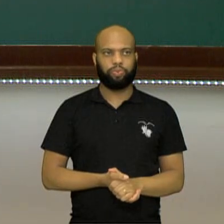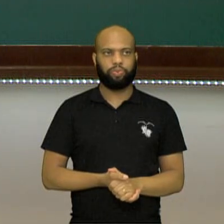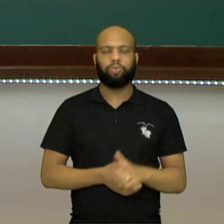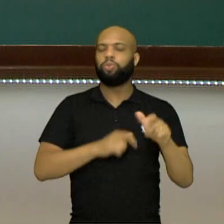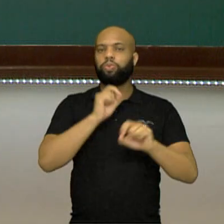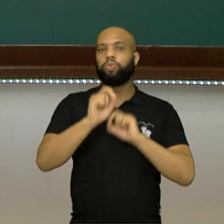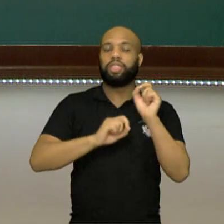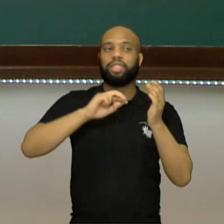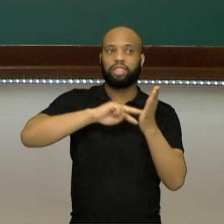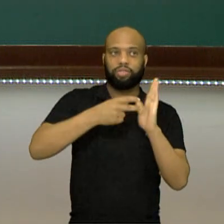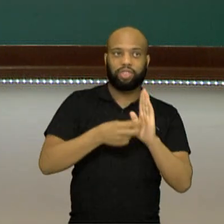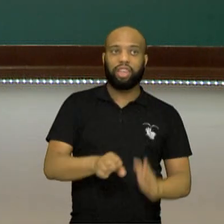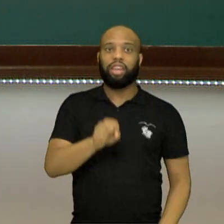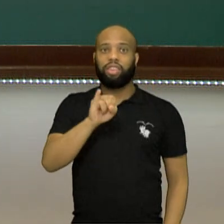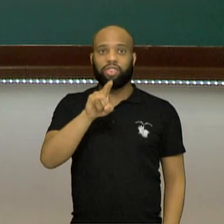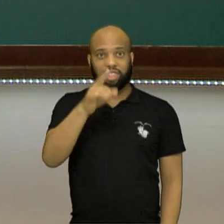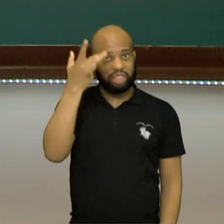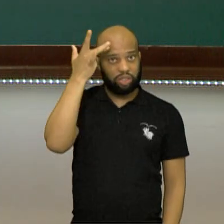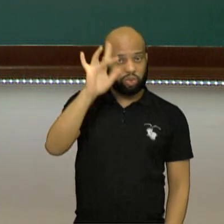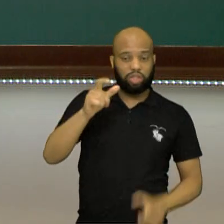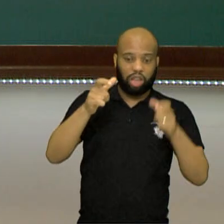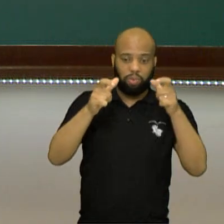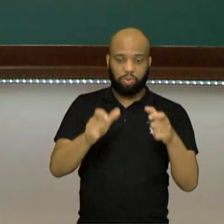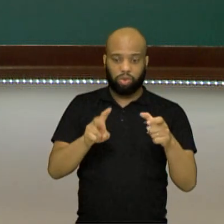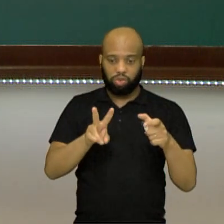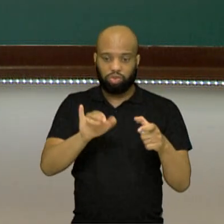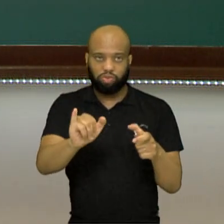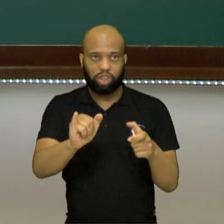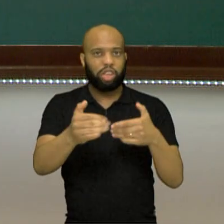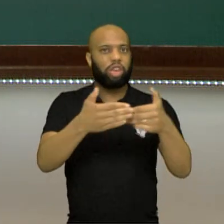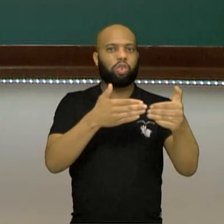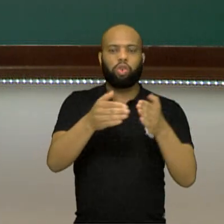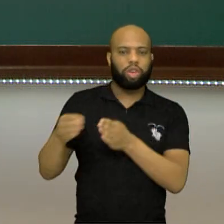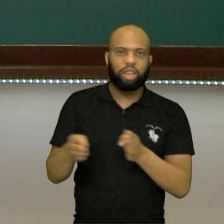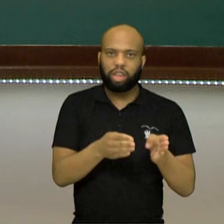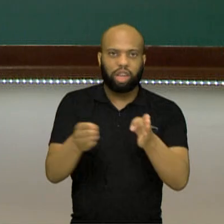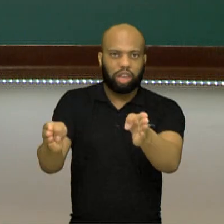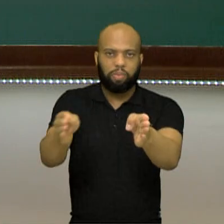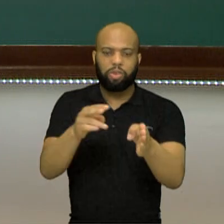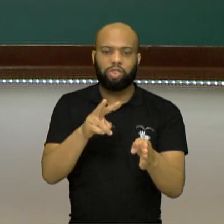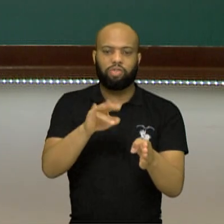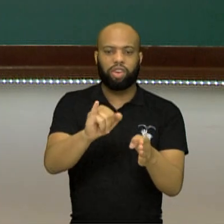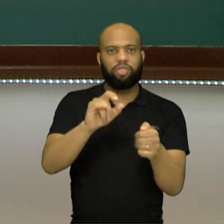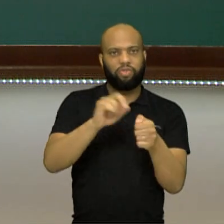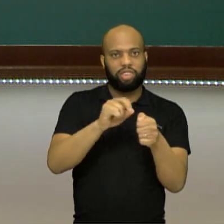there. Se você não sabe onde está indo, qualquer estrada